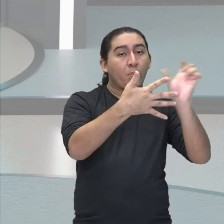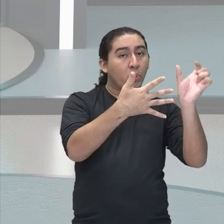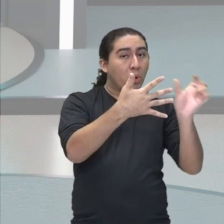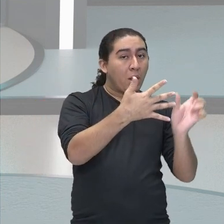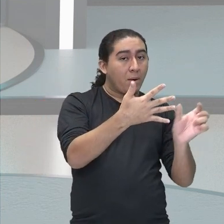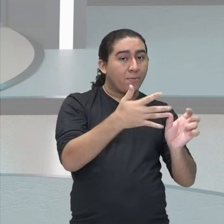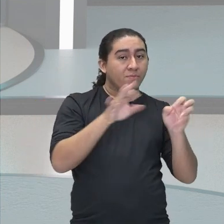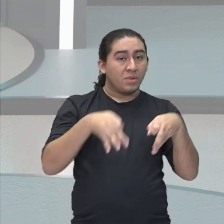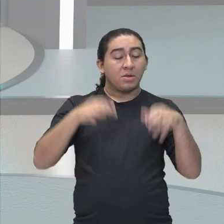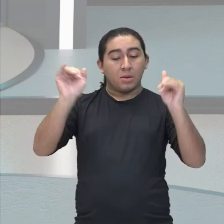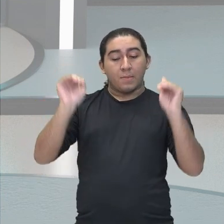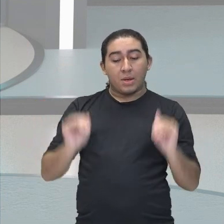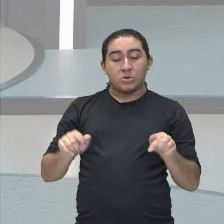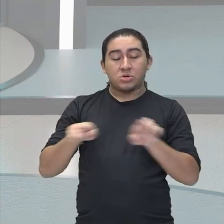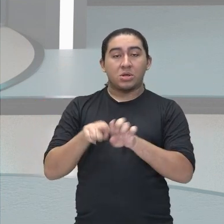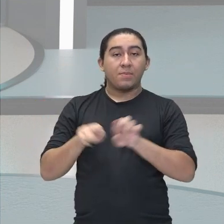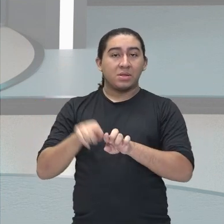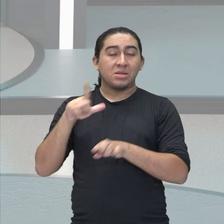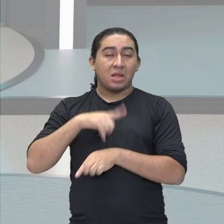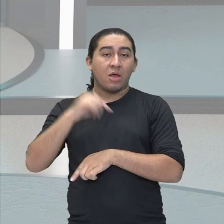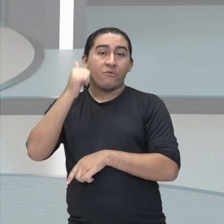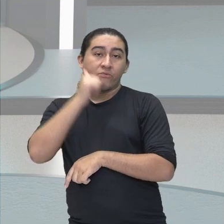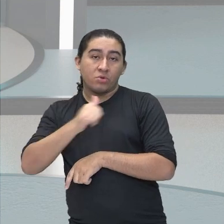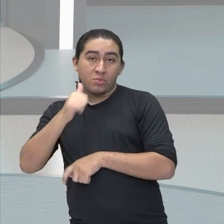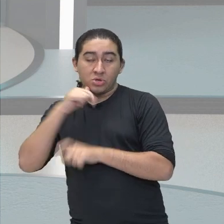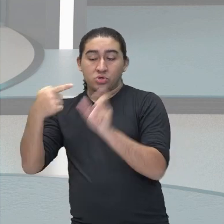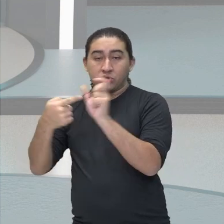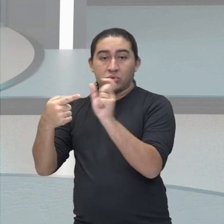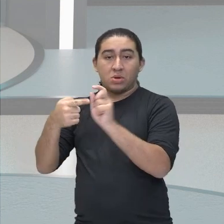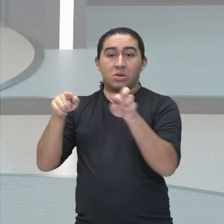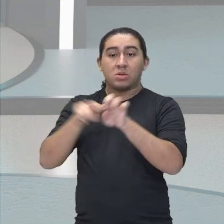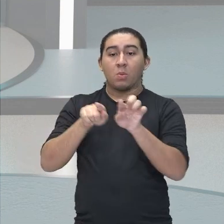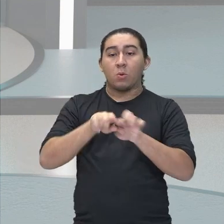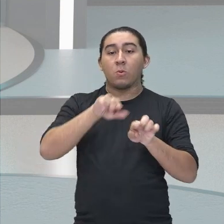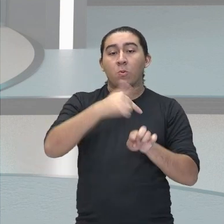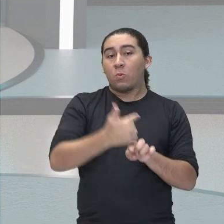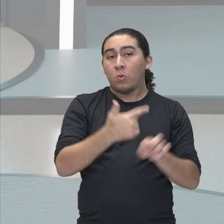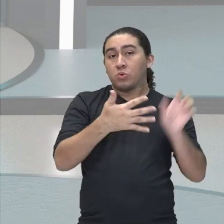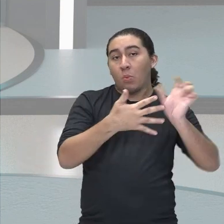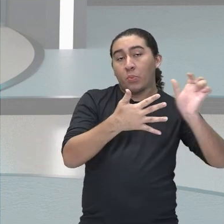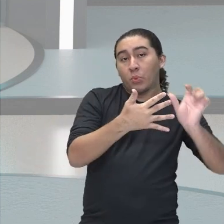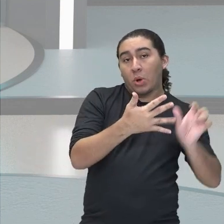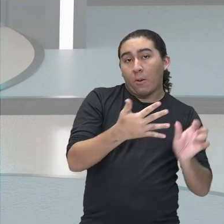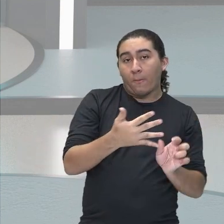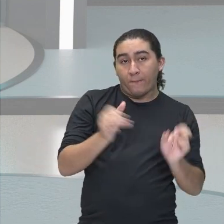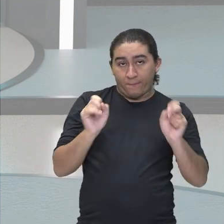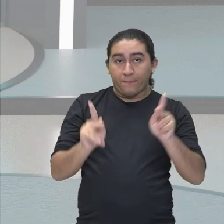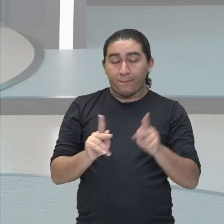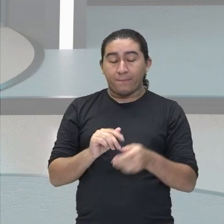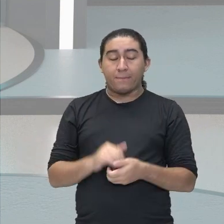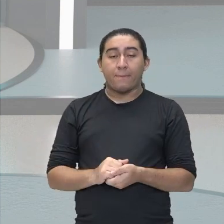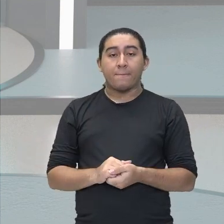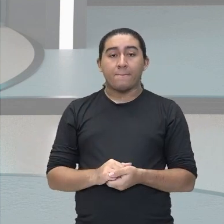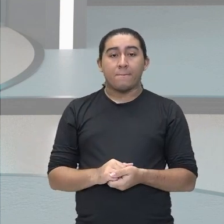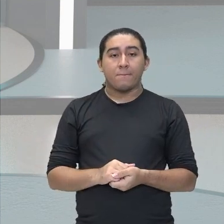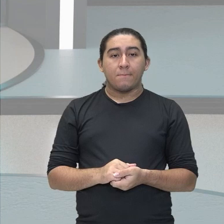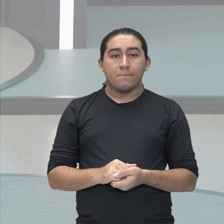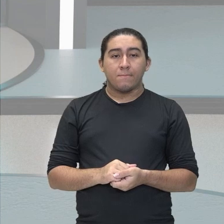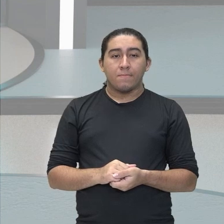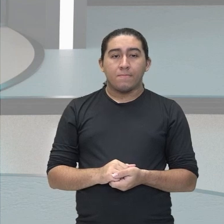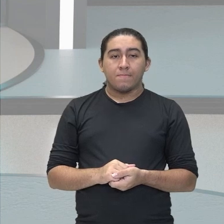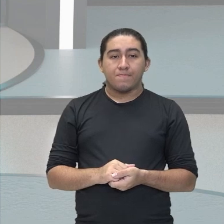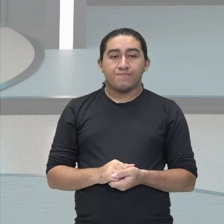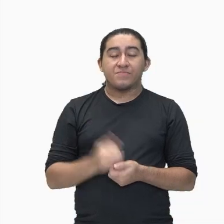longa, feminino singular, asas longas, feminino plural. Quanto ao